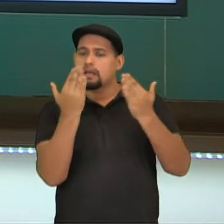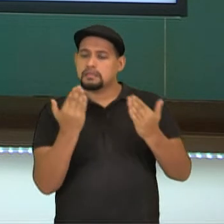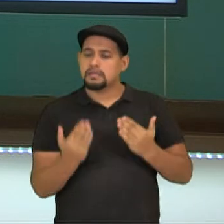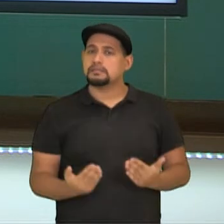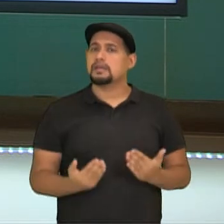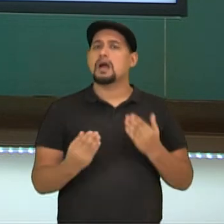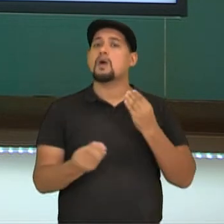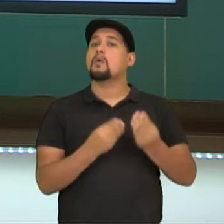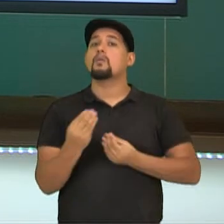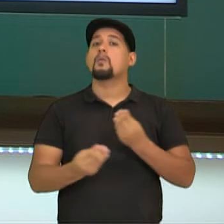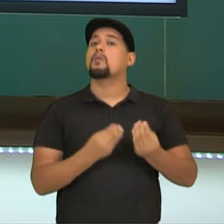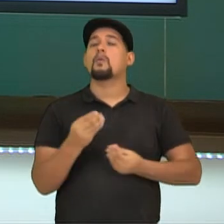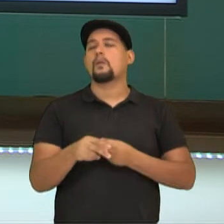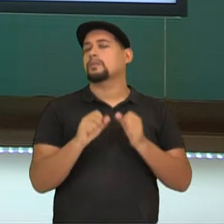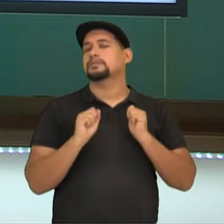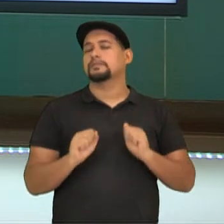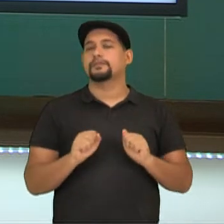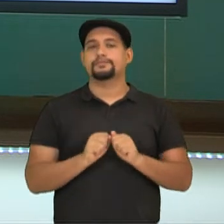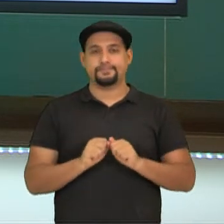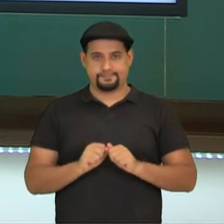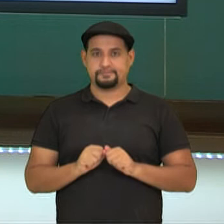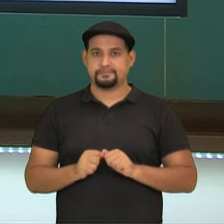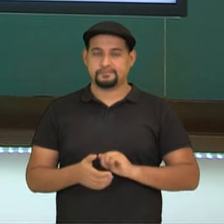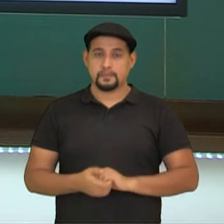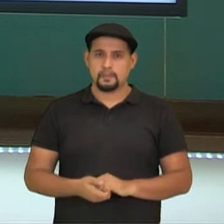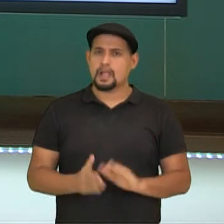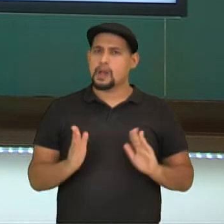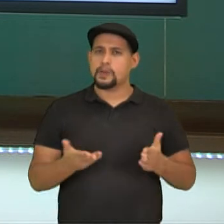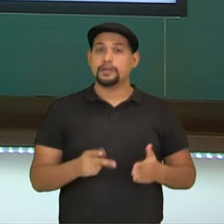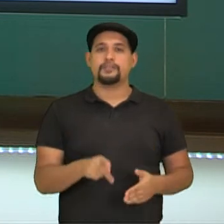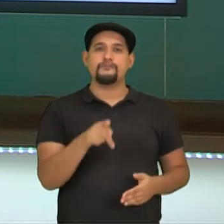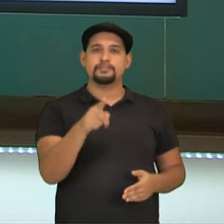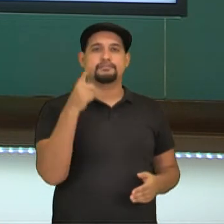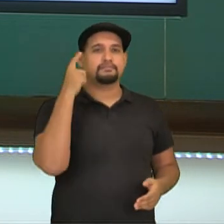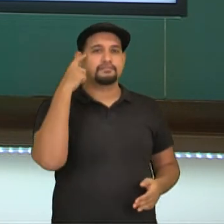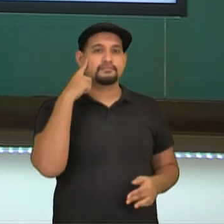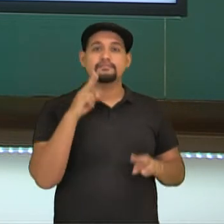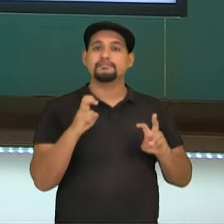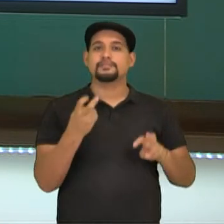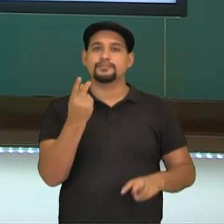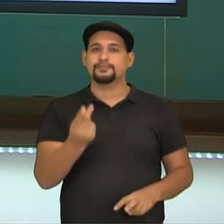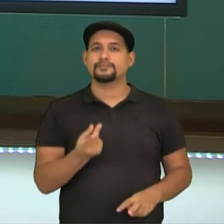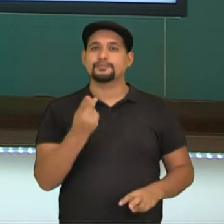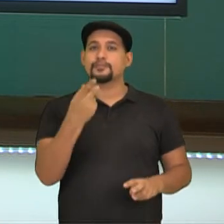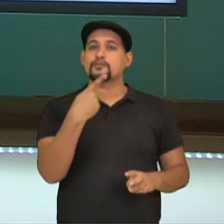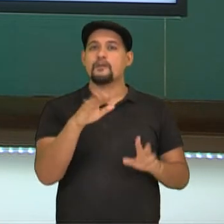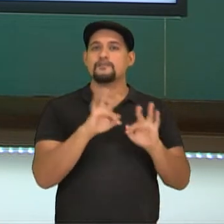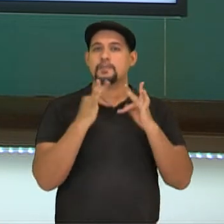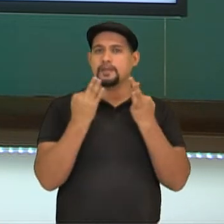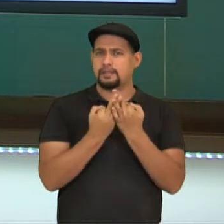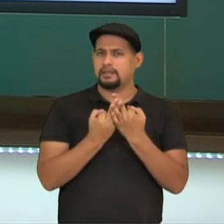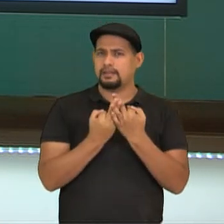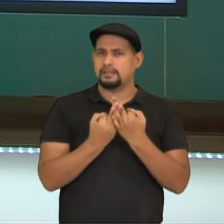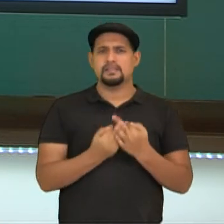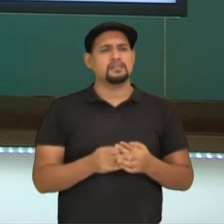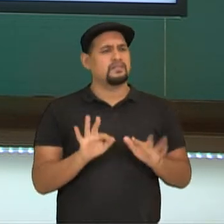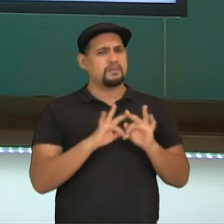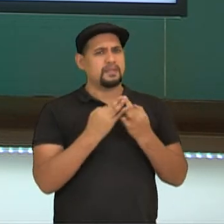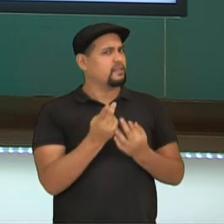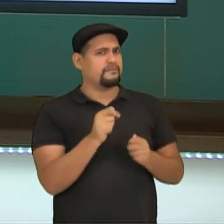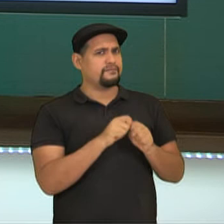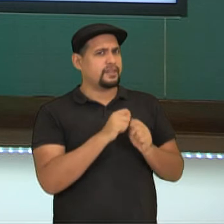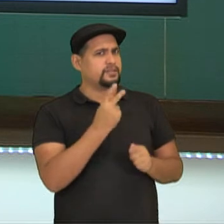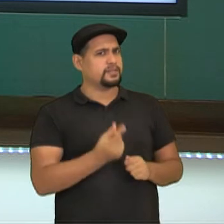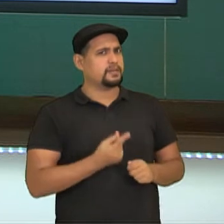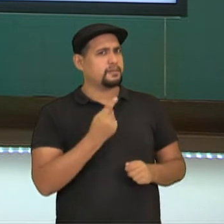da sua realidade do que você vai fazer. Agora é a sua vez de pensar no orçamento da sua família. Se a sua família não faz orçamento,